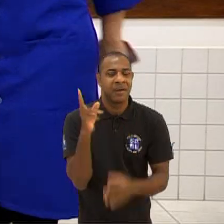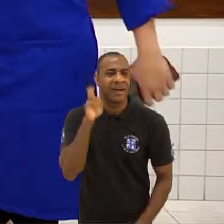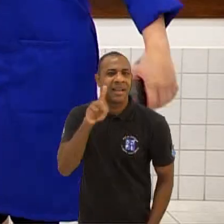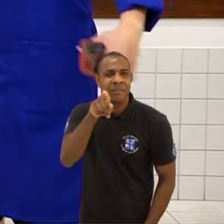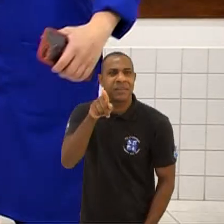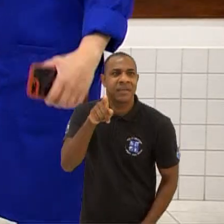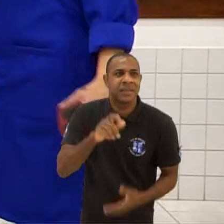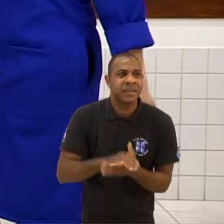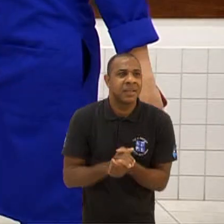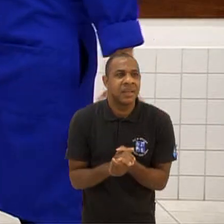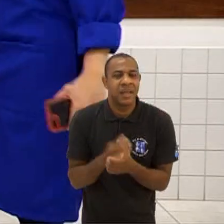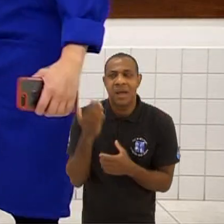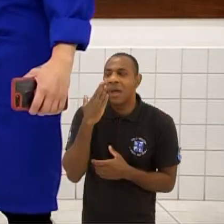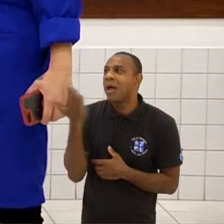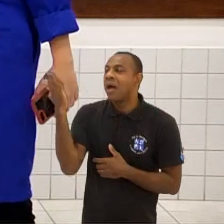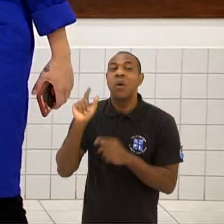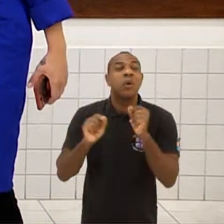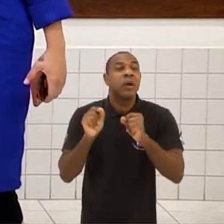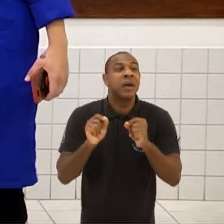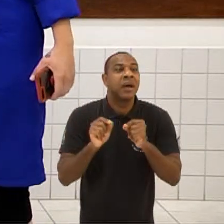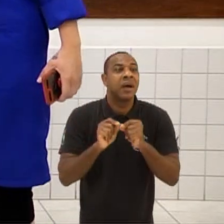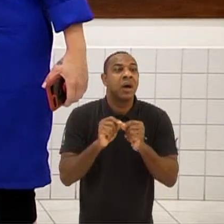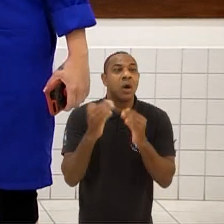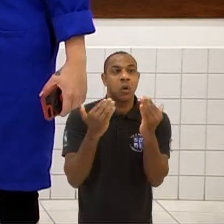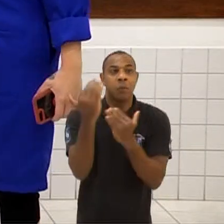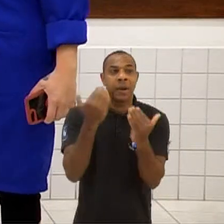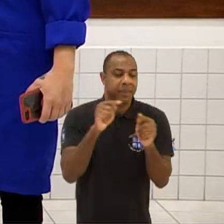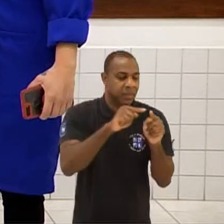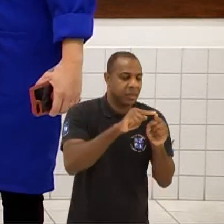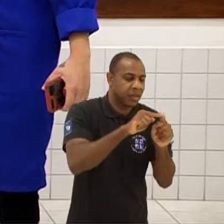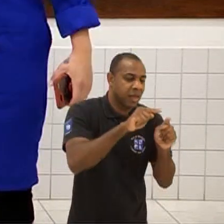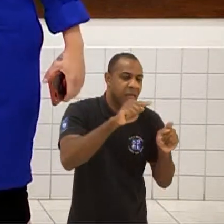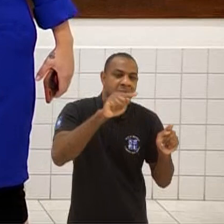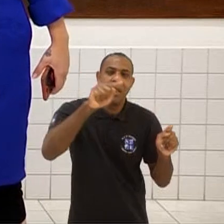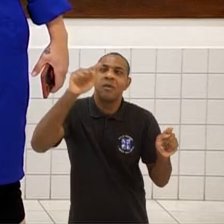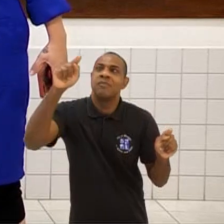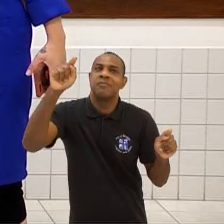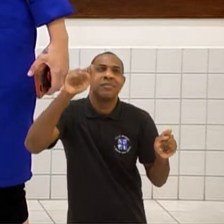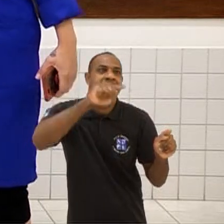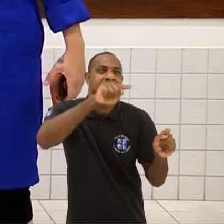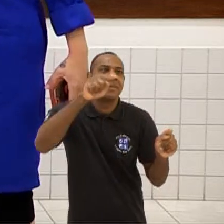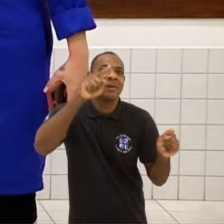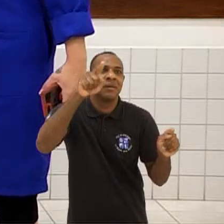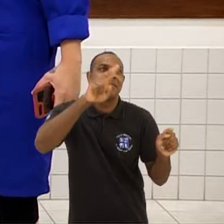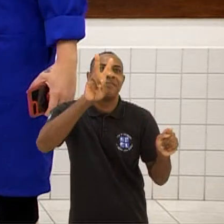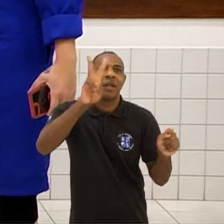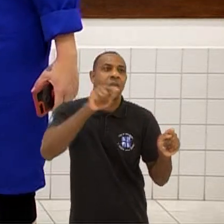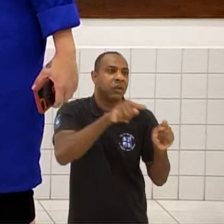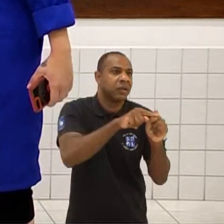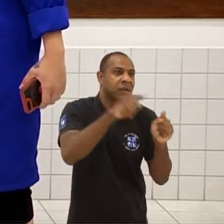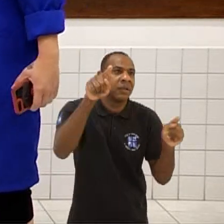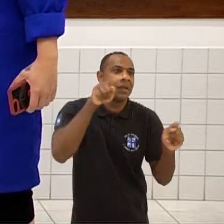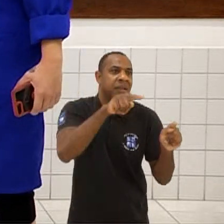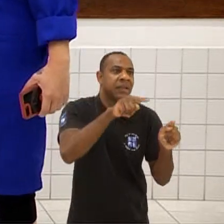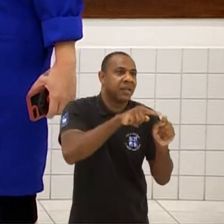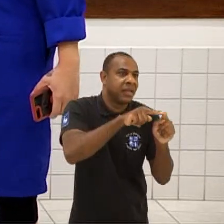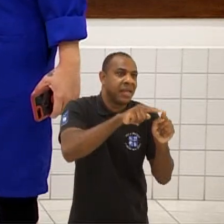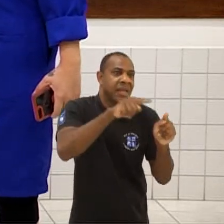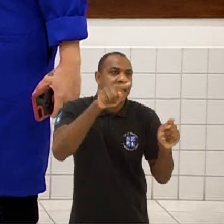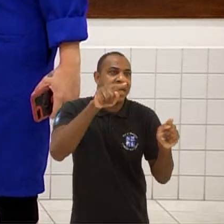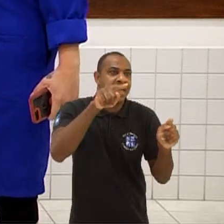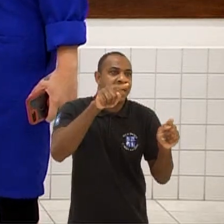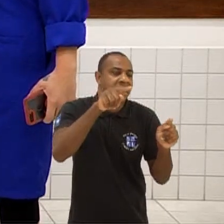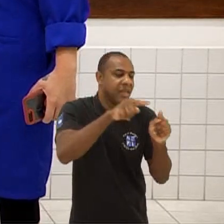falei, né? Compensa comparar o quê? Comparar valores sobre a mesma reta, tá? Então, eu tenho aqui, ó, esse